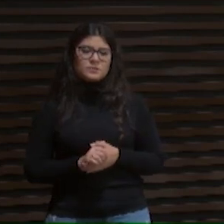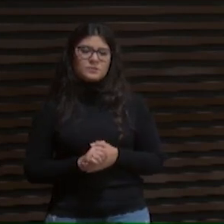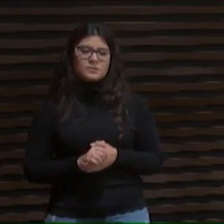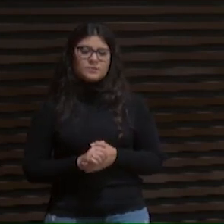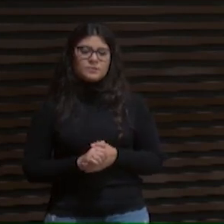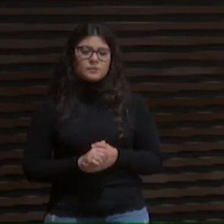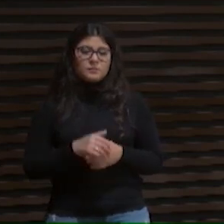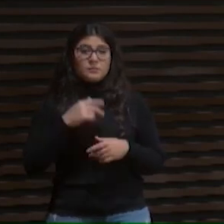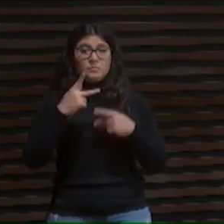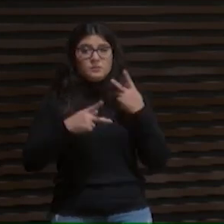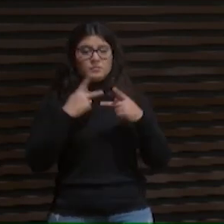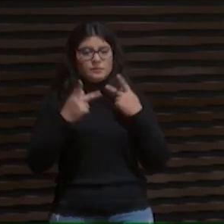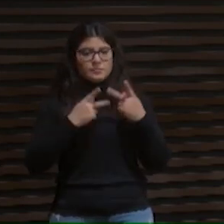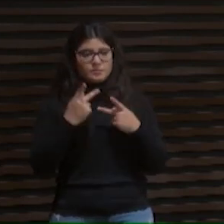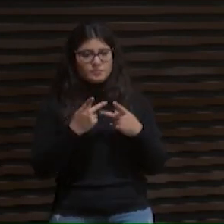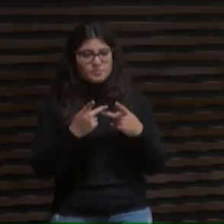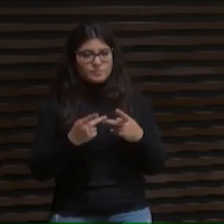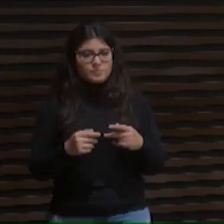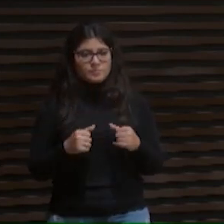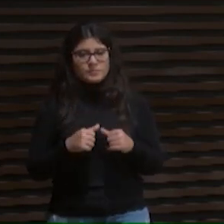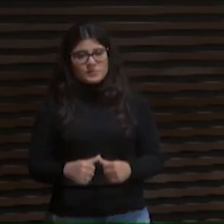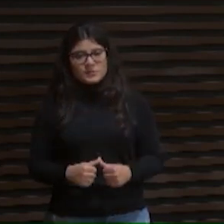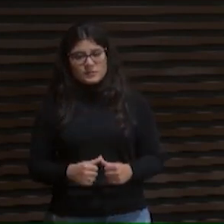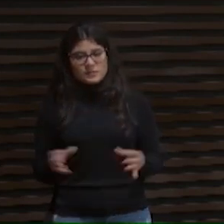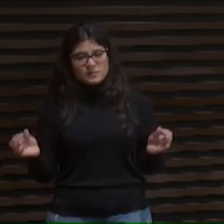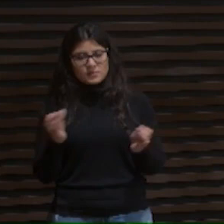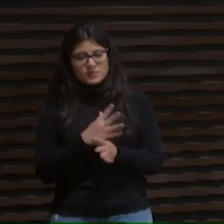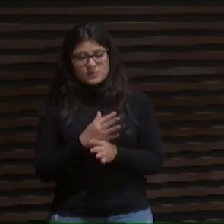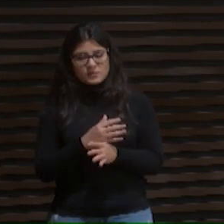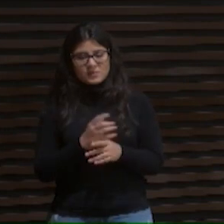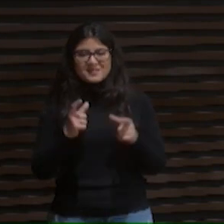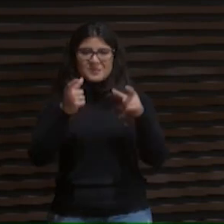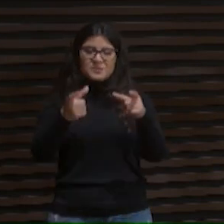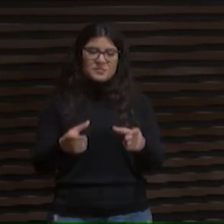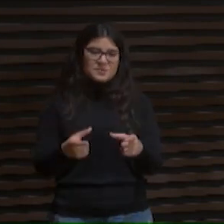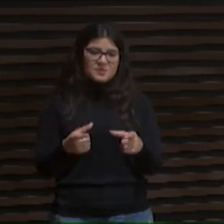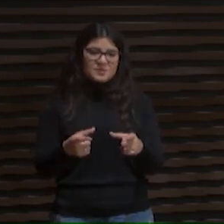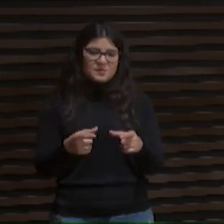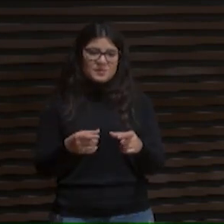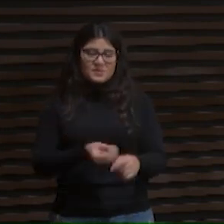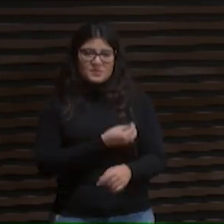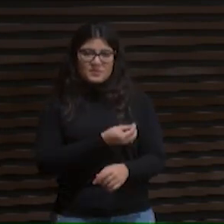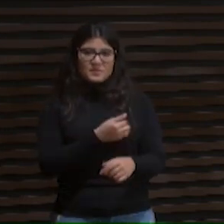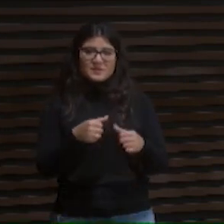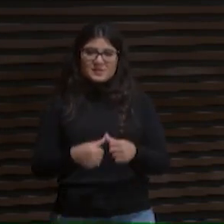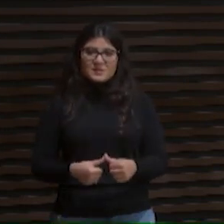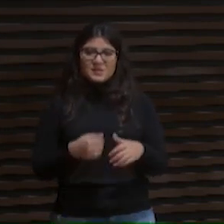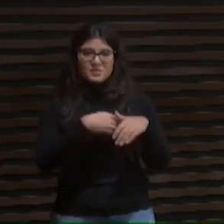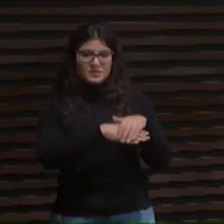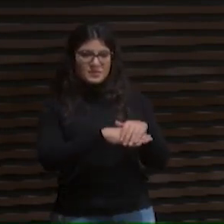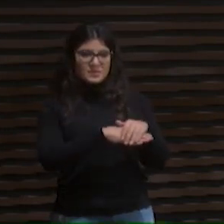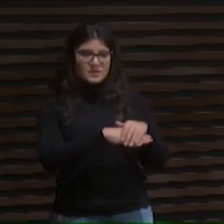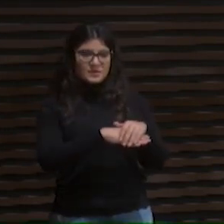cita nessa completude de que a coroa da vida nos está guardada. Ele só